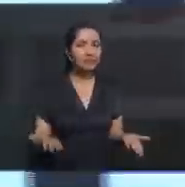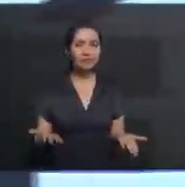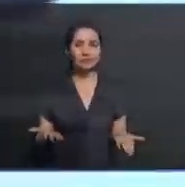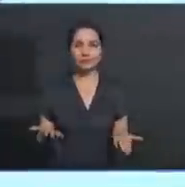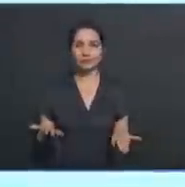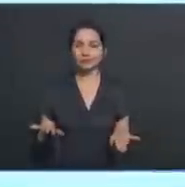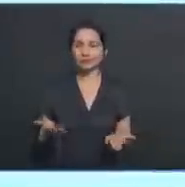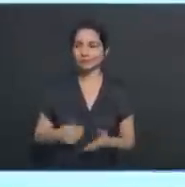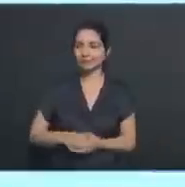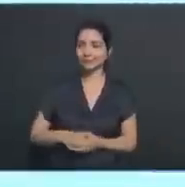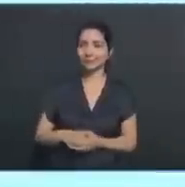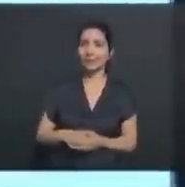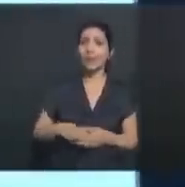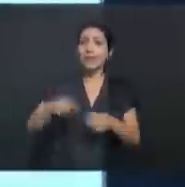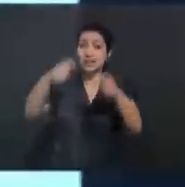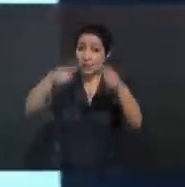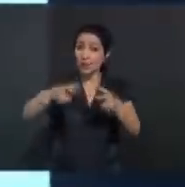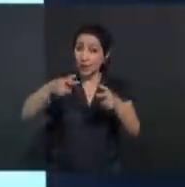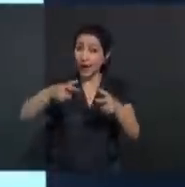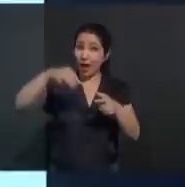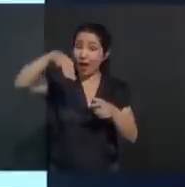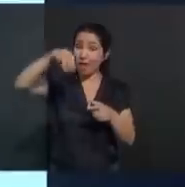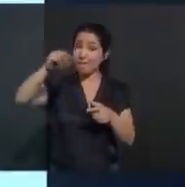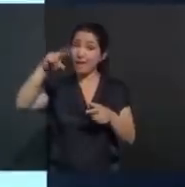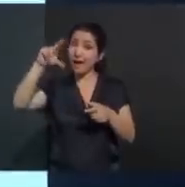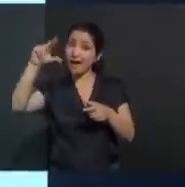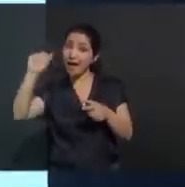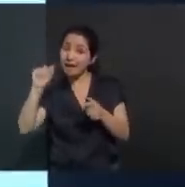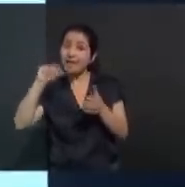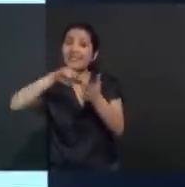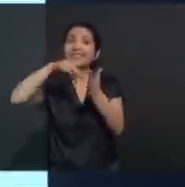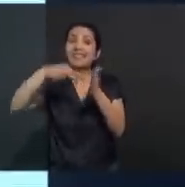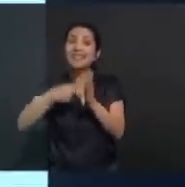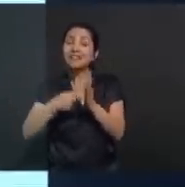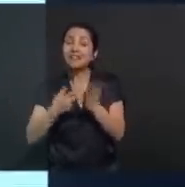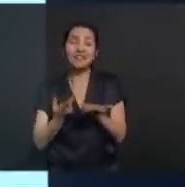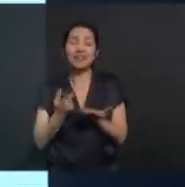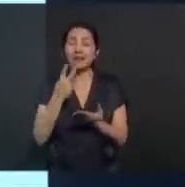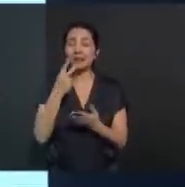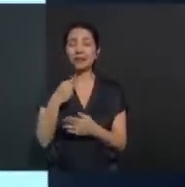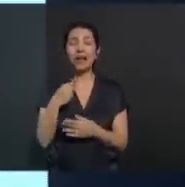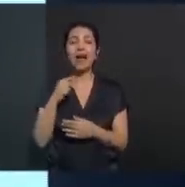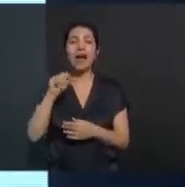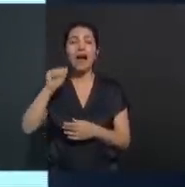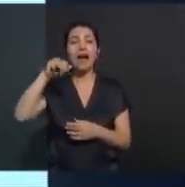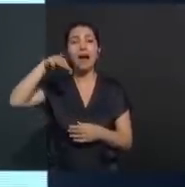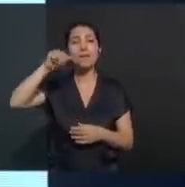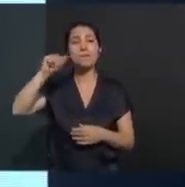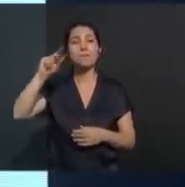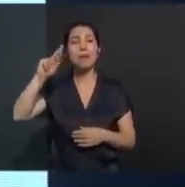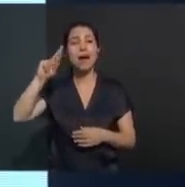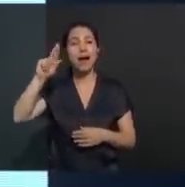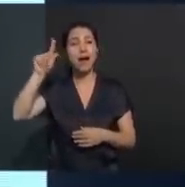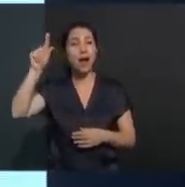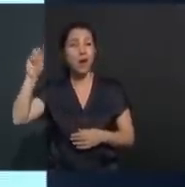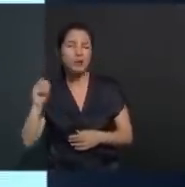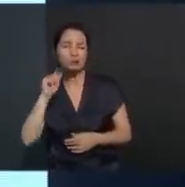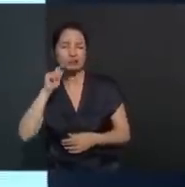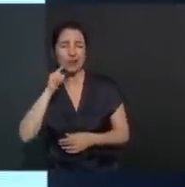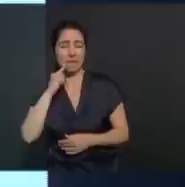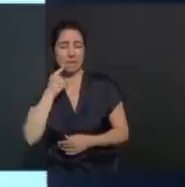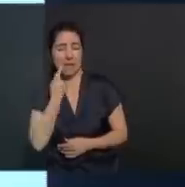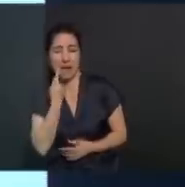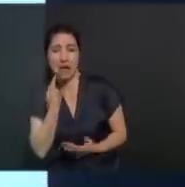Sabe o que significa amara? Amarga. Tem pessoas que ficam amargas quando entram no deserto. Não é para ficar amargo